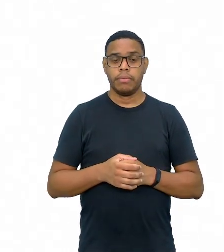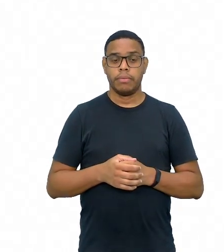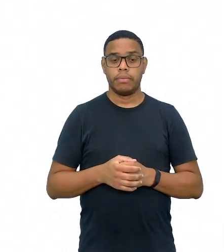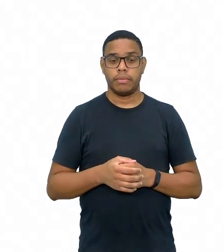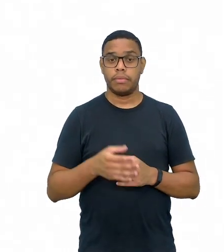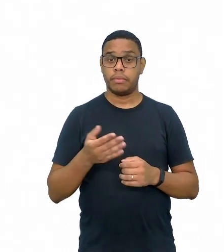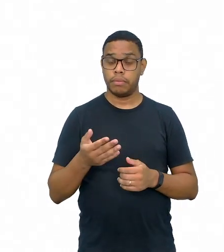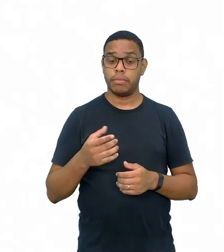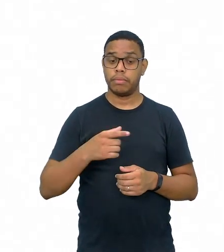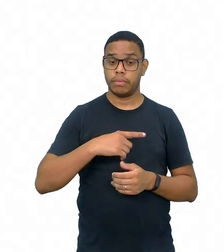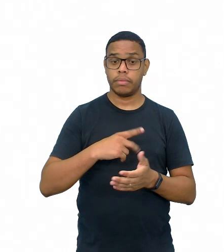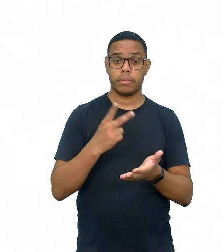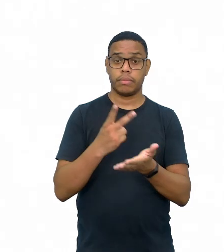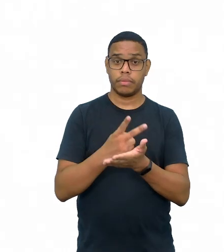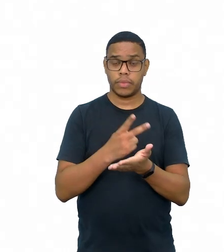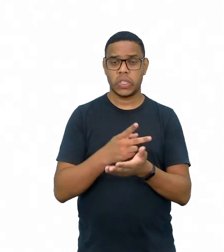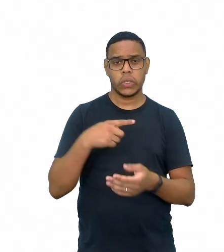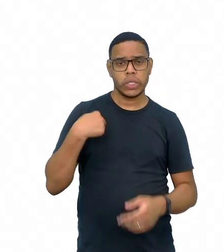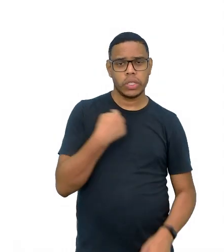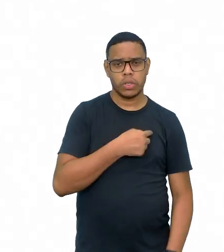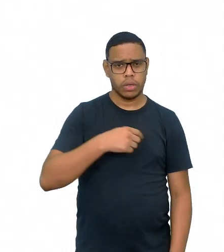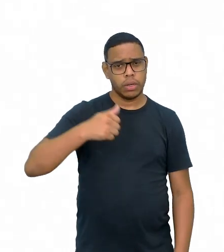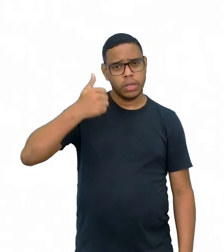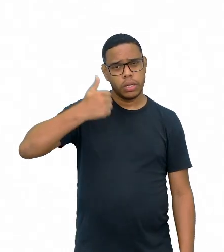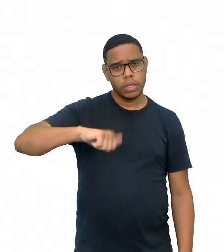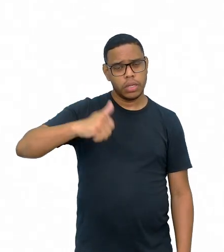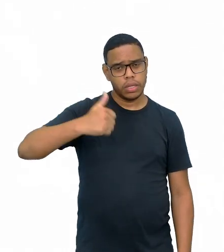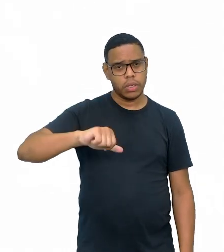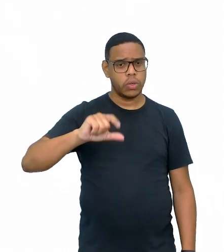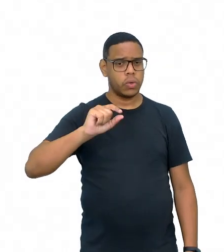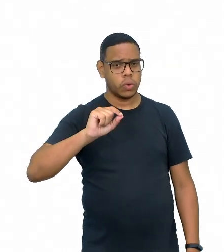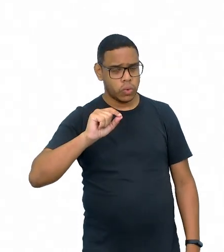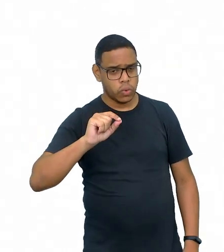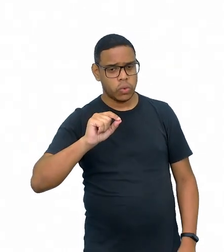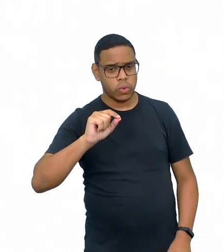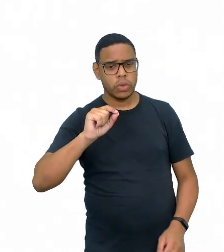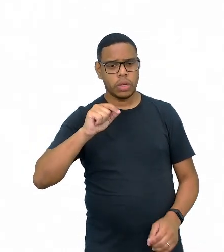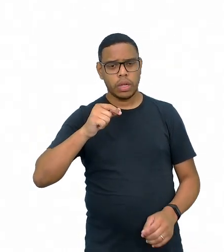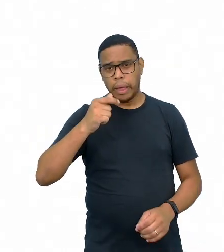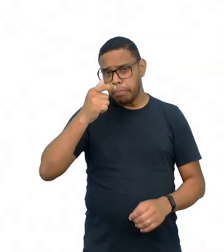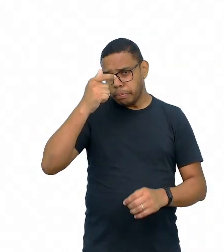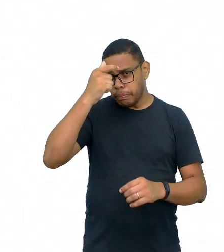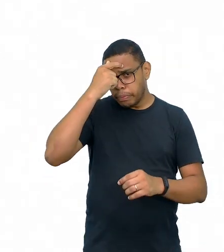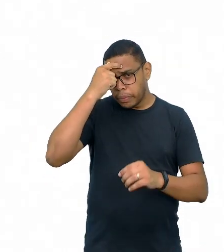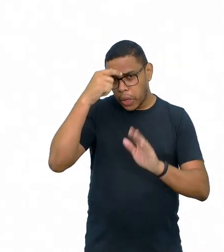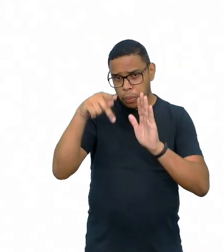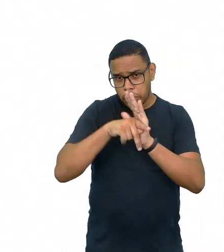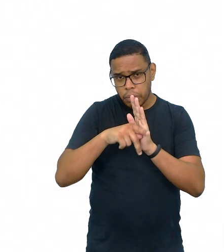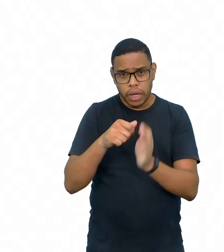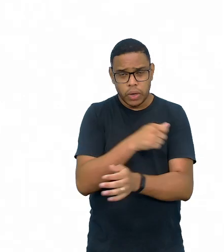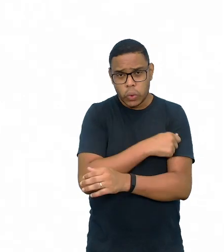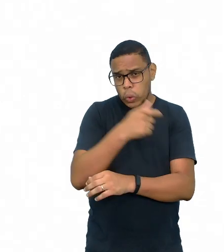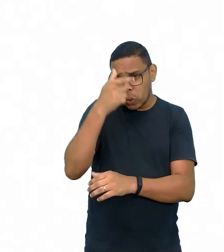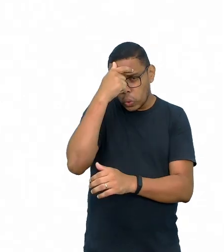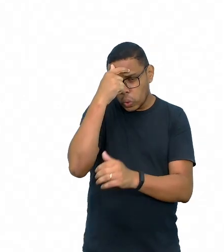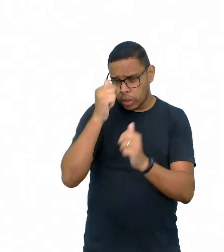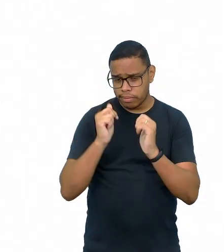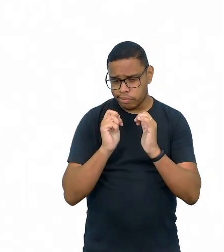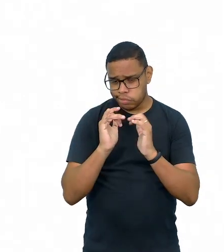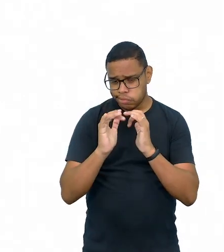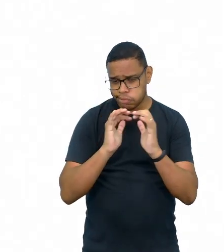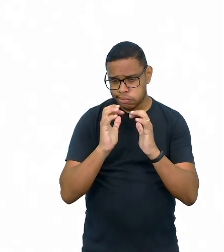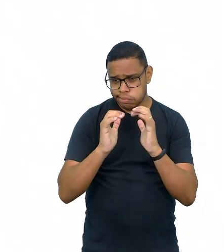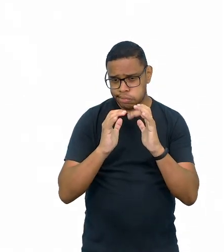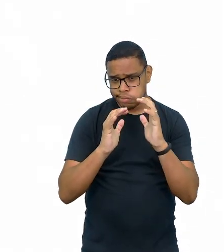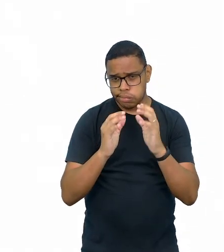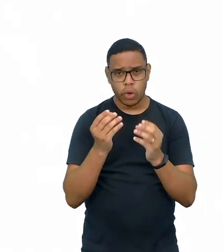aqui, sempre a gente analisa aqui o quê? O cognitivo do aluno. Então, ao desenvolver